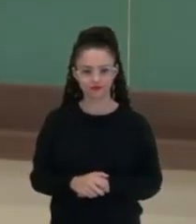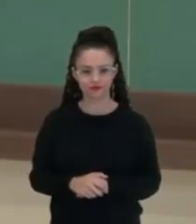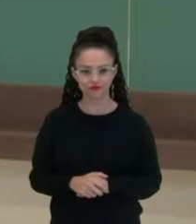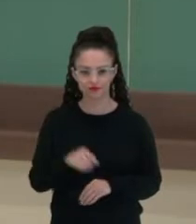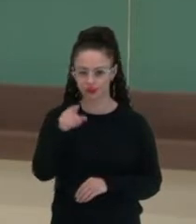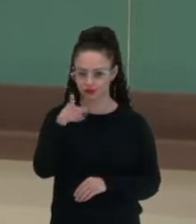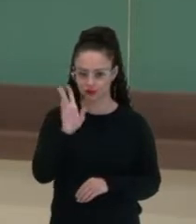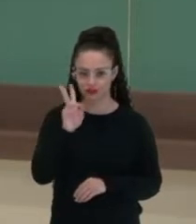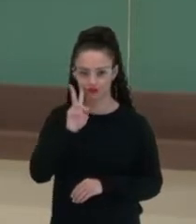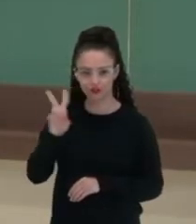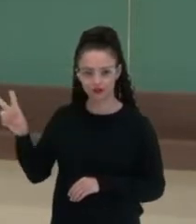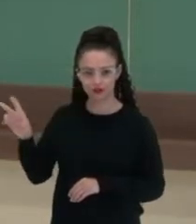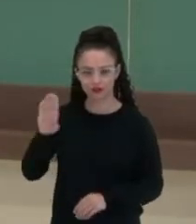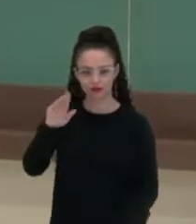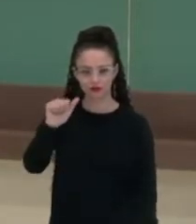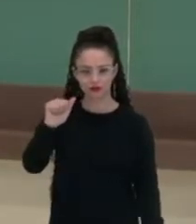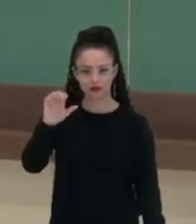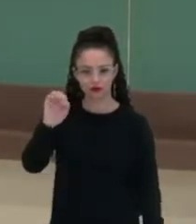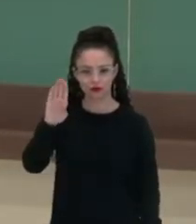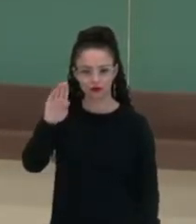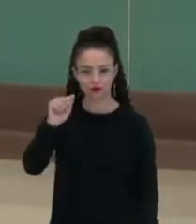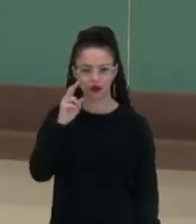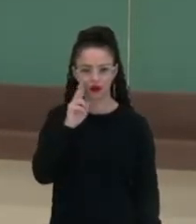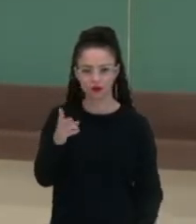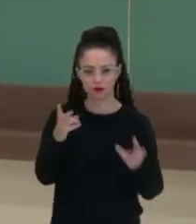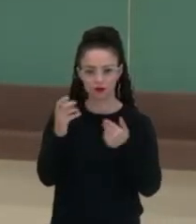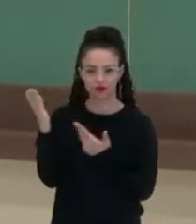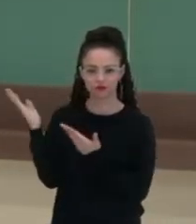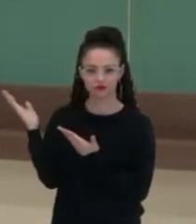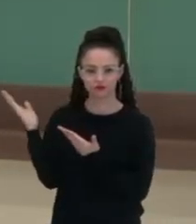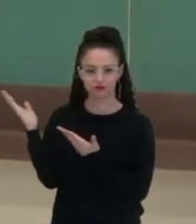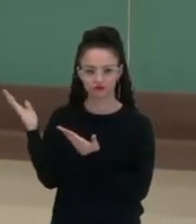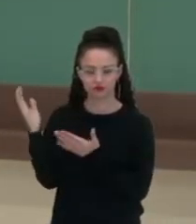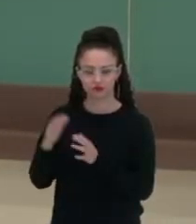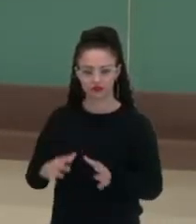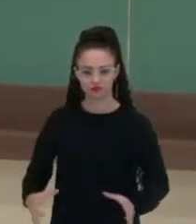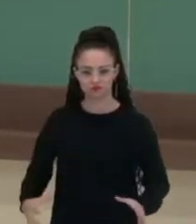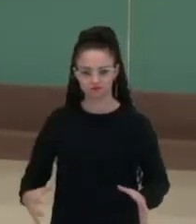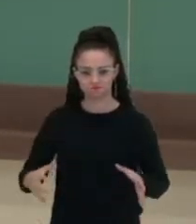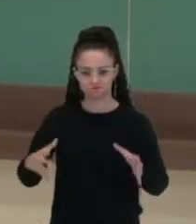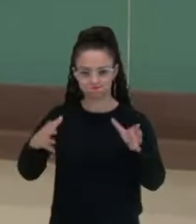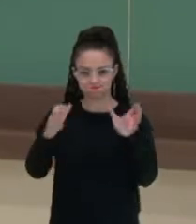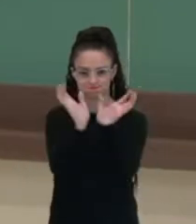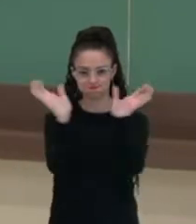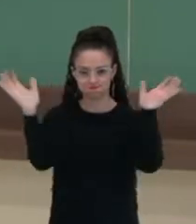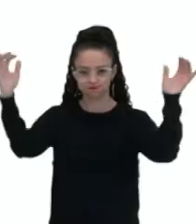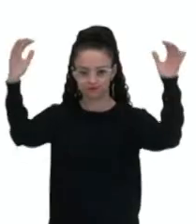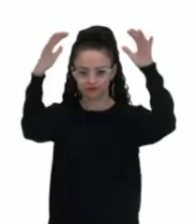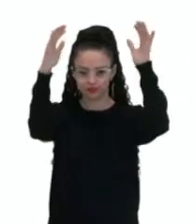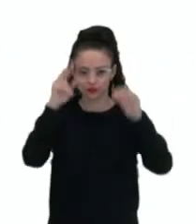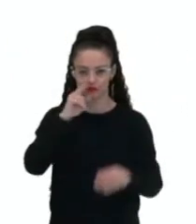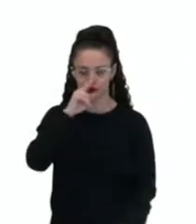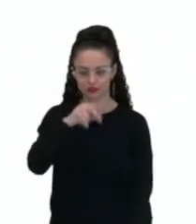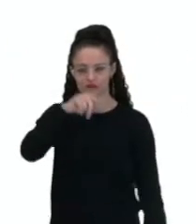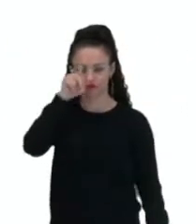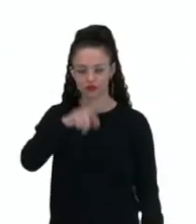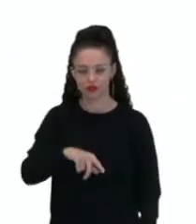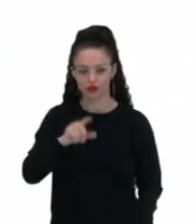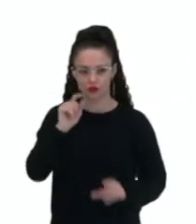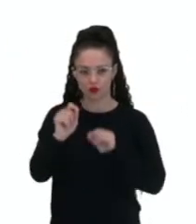Você já tinha visto um baobá, Então, observe um pouquinho, Olha como ela é grande, forte. Então, traz essa questão